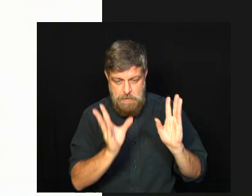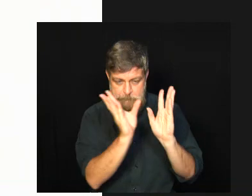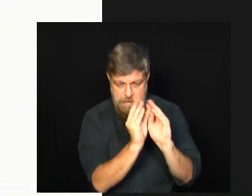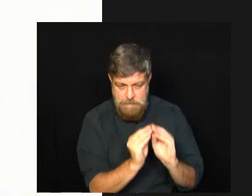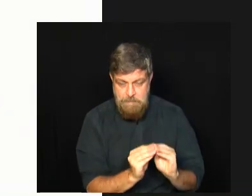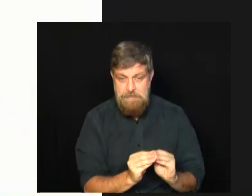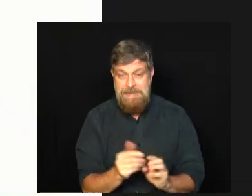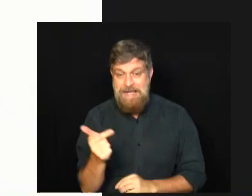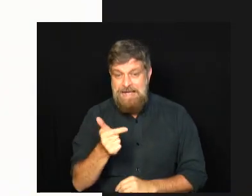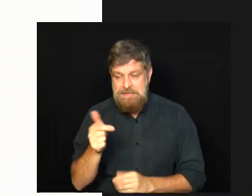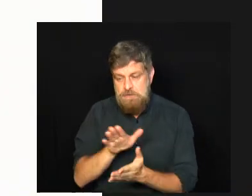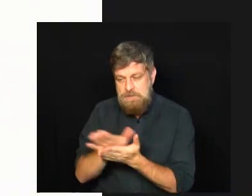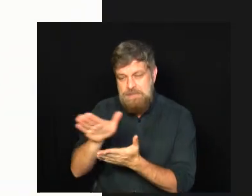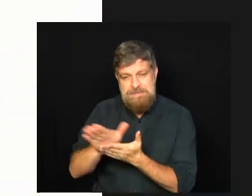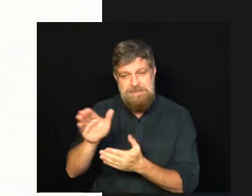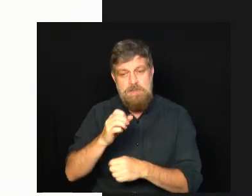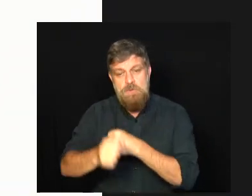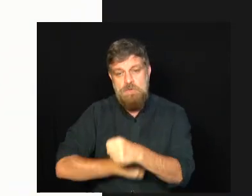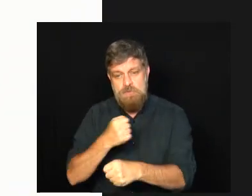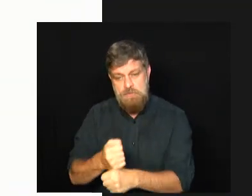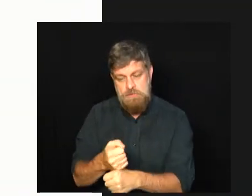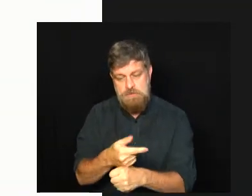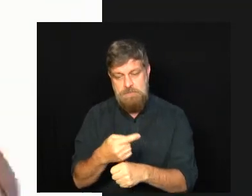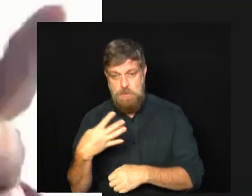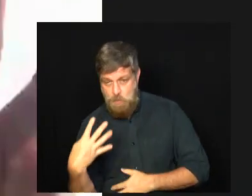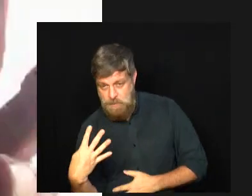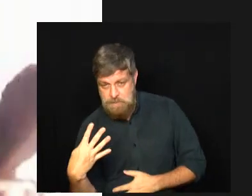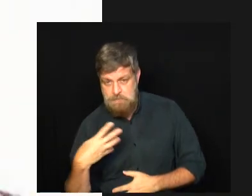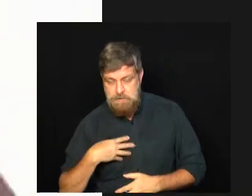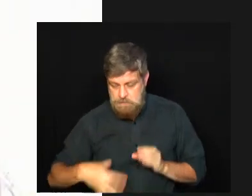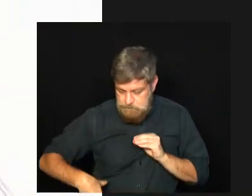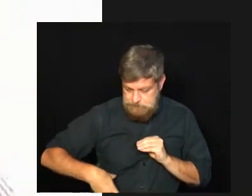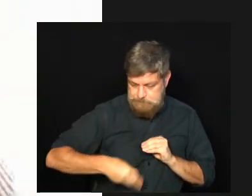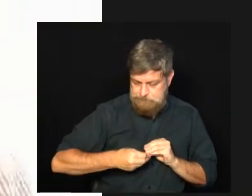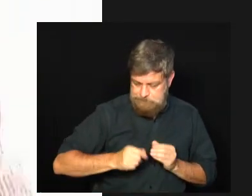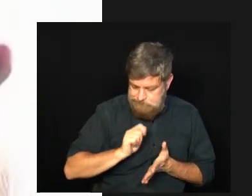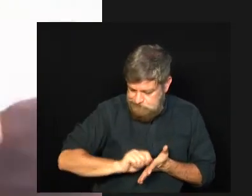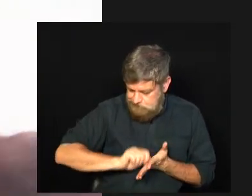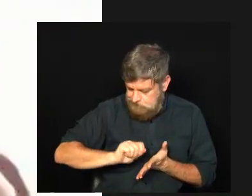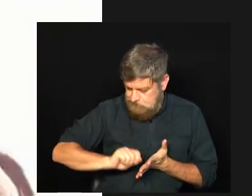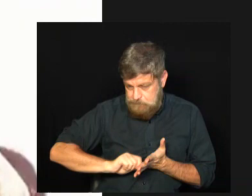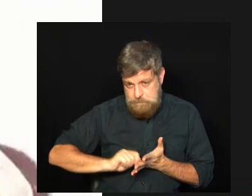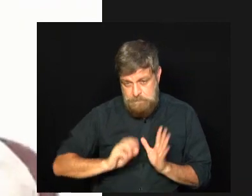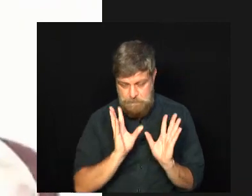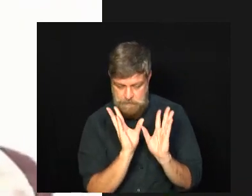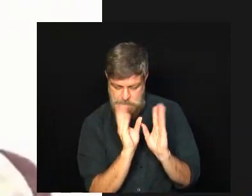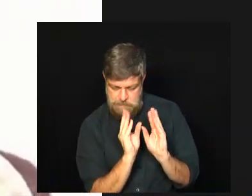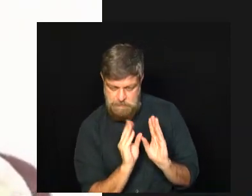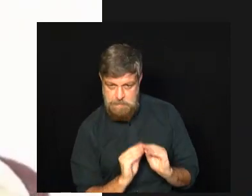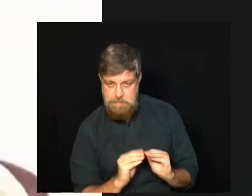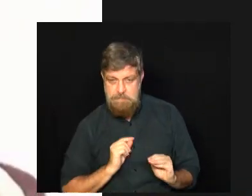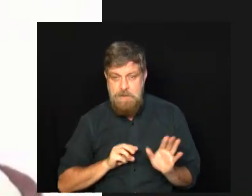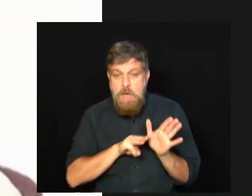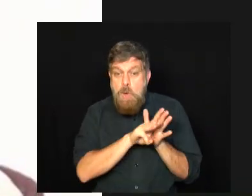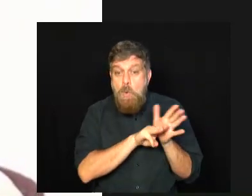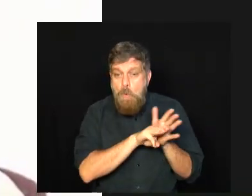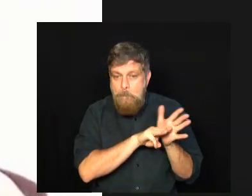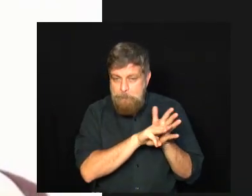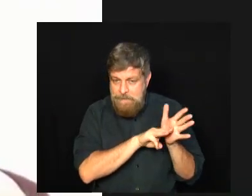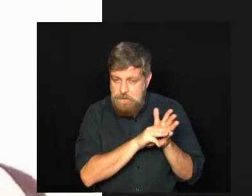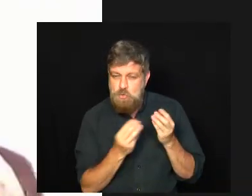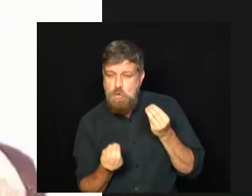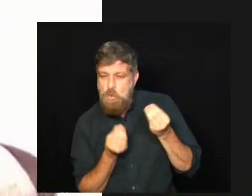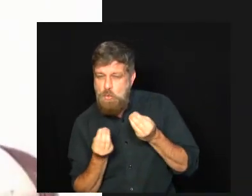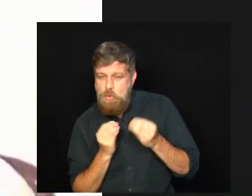2ª edição em 2004. Fiz um suplemento onde eu falo um pouco da metodologia da